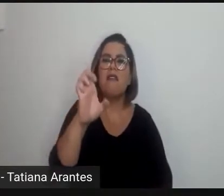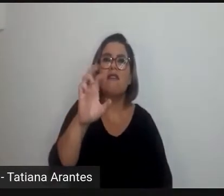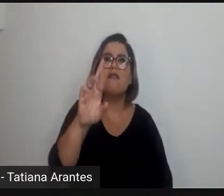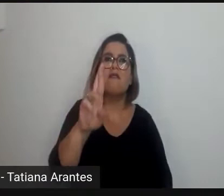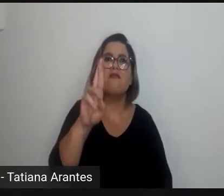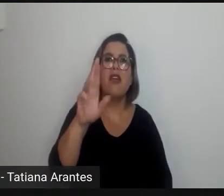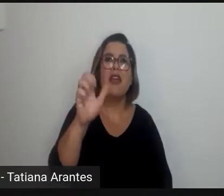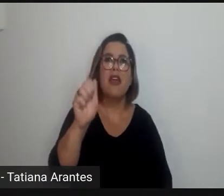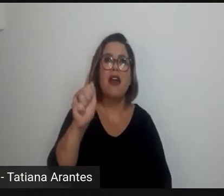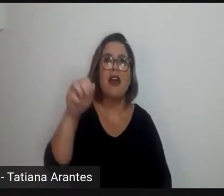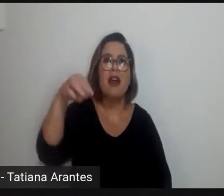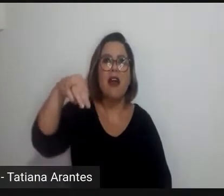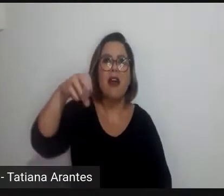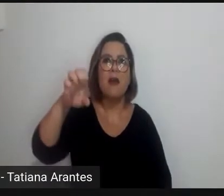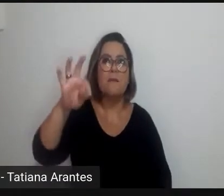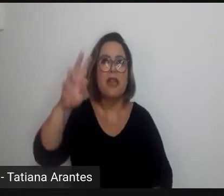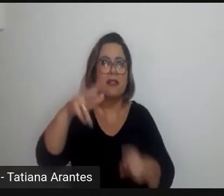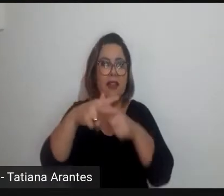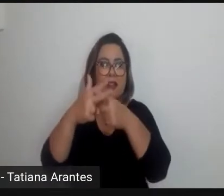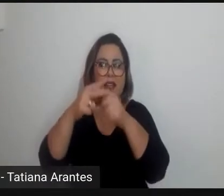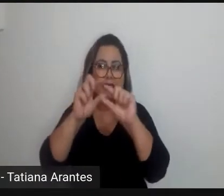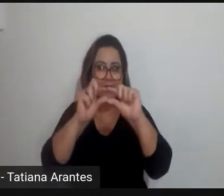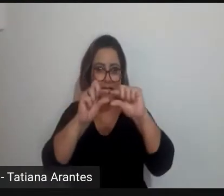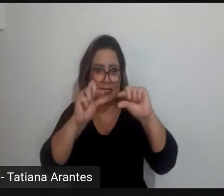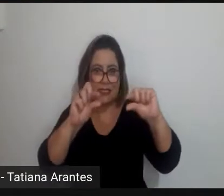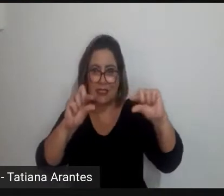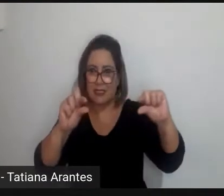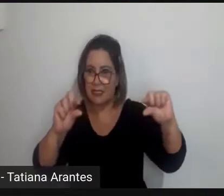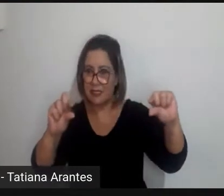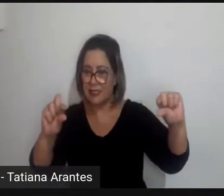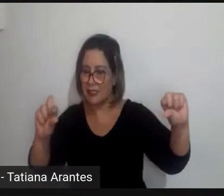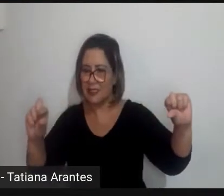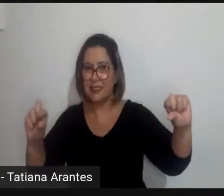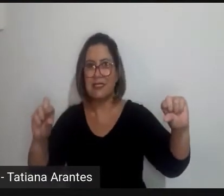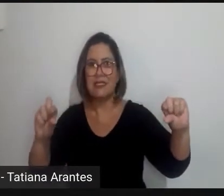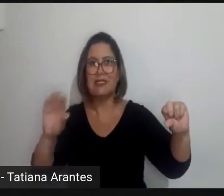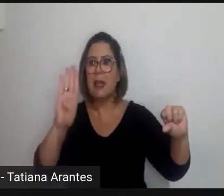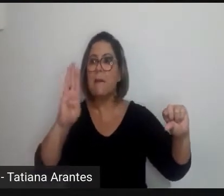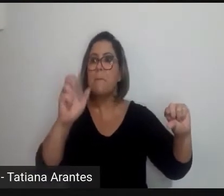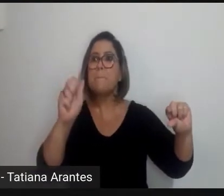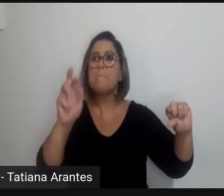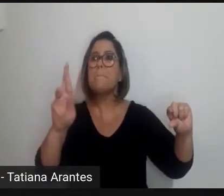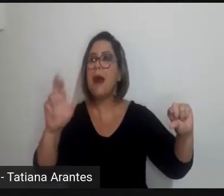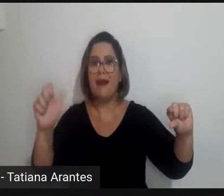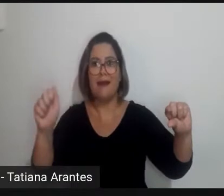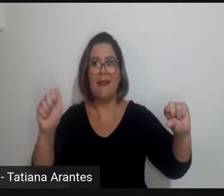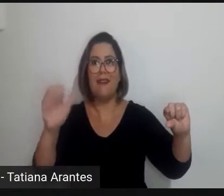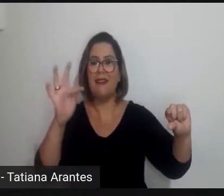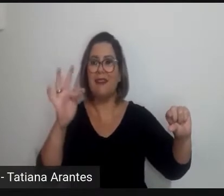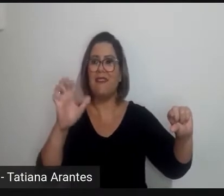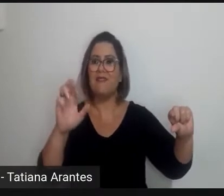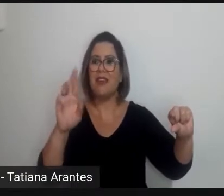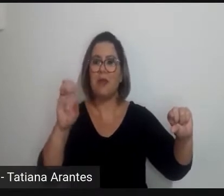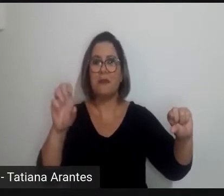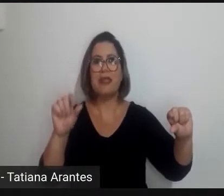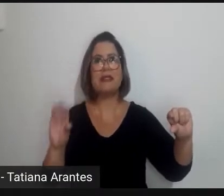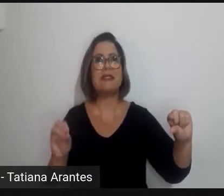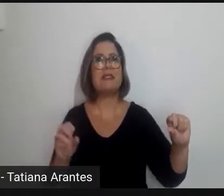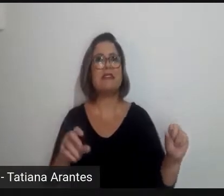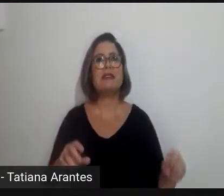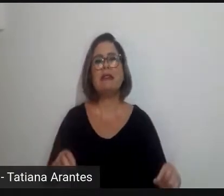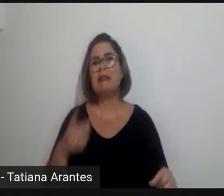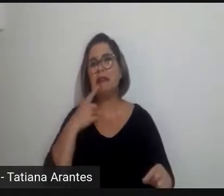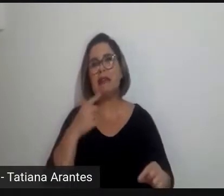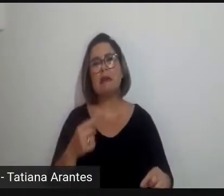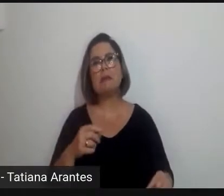parâmetro, né, levando em consideração também os outros programas. e-mail, Excel,